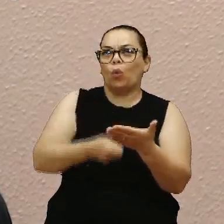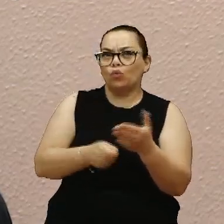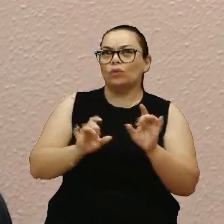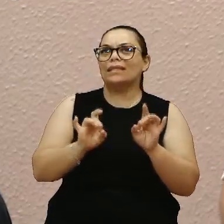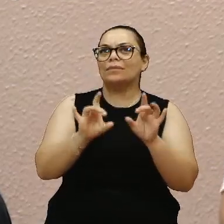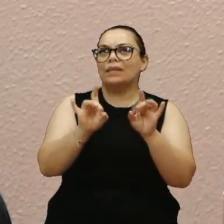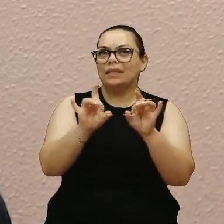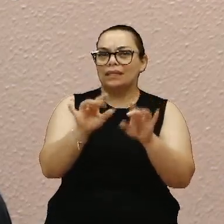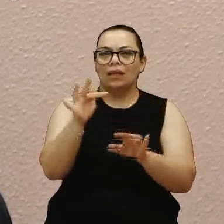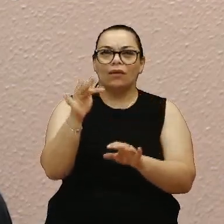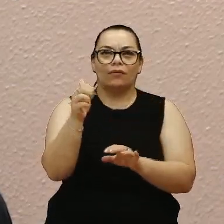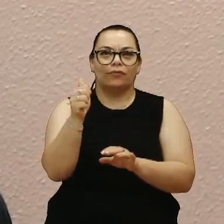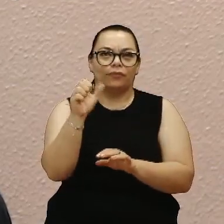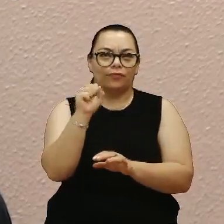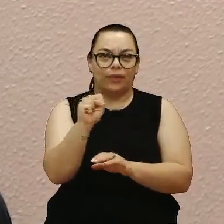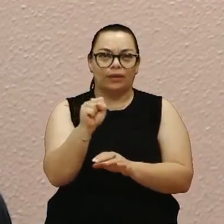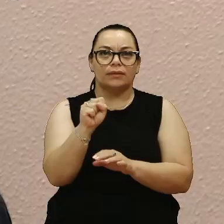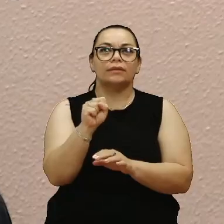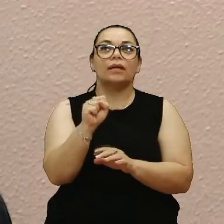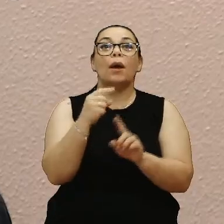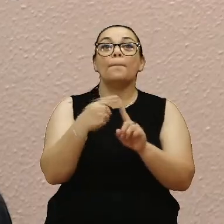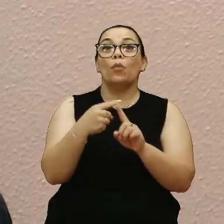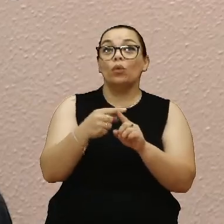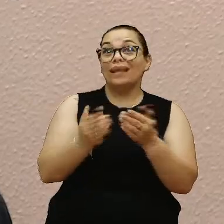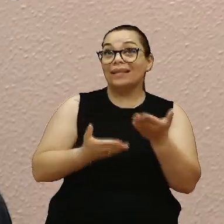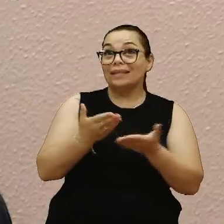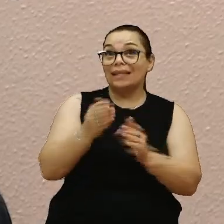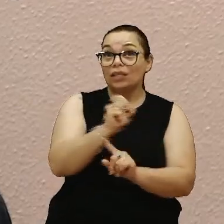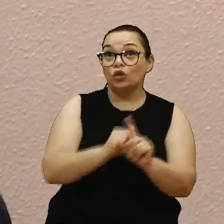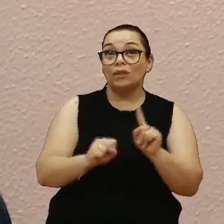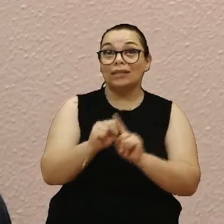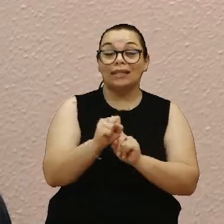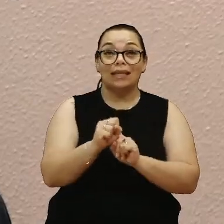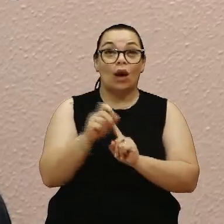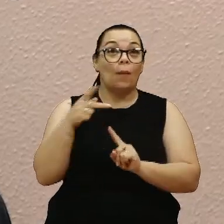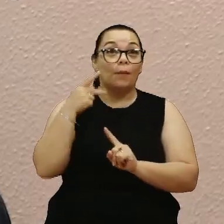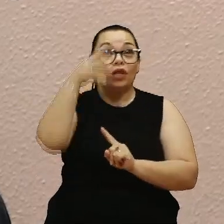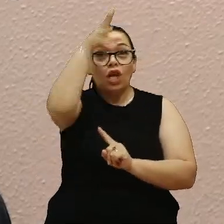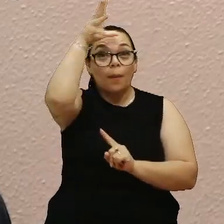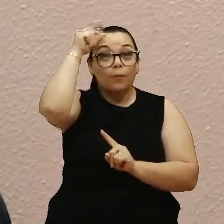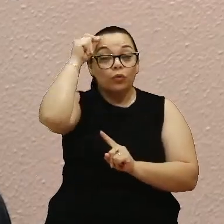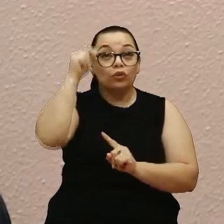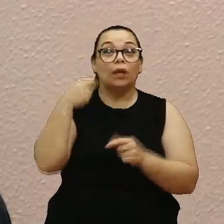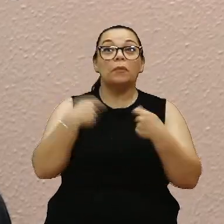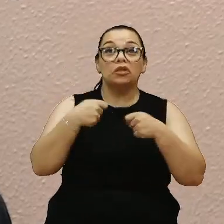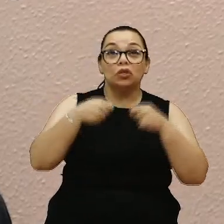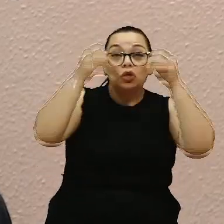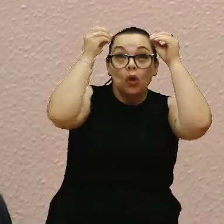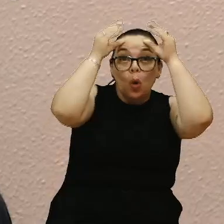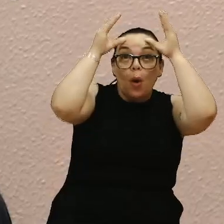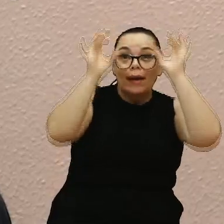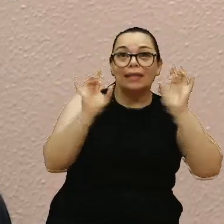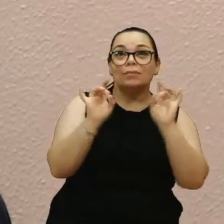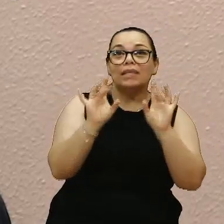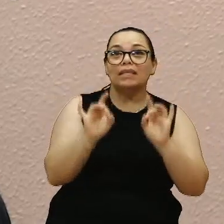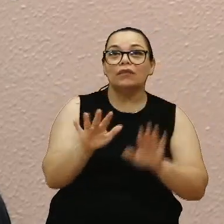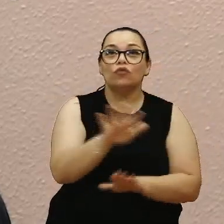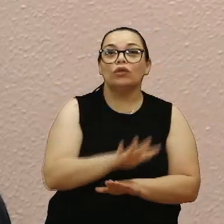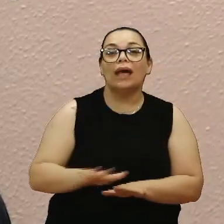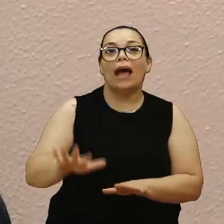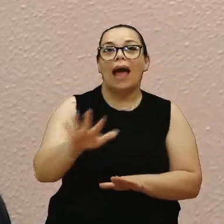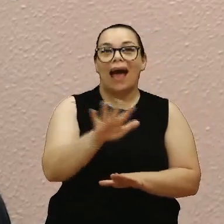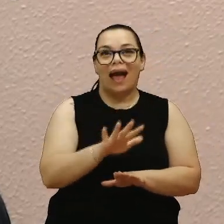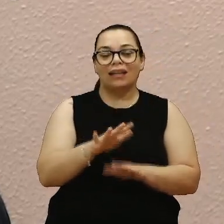específicos para a Fundação de Assistência Social, porque a assistência social é uma política pública que demanda conhecimentos específicos nessa área, né, que é